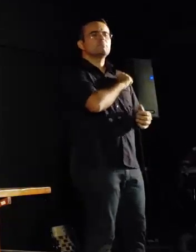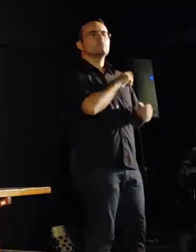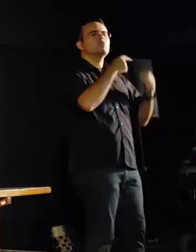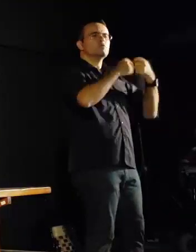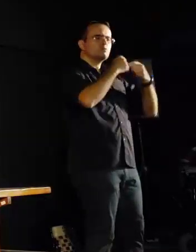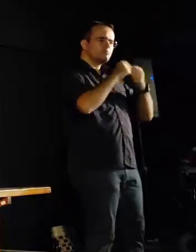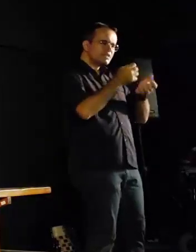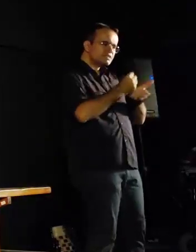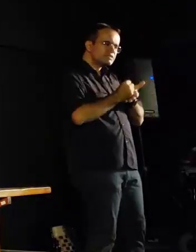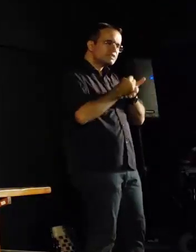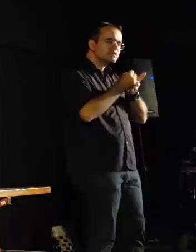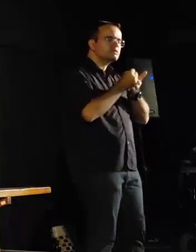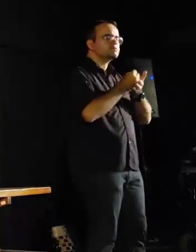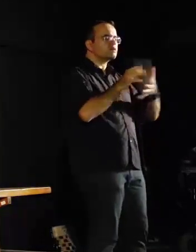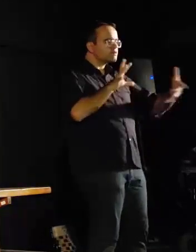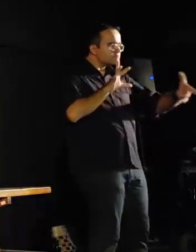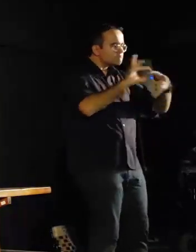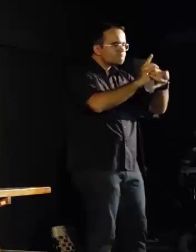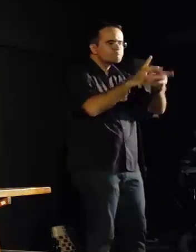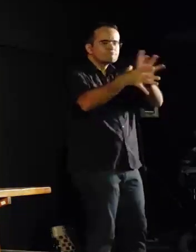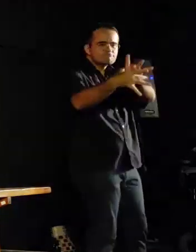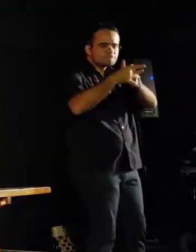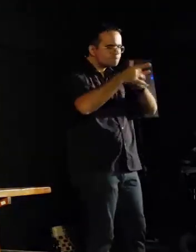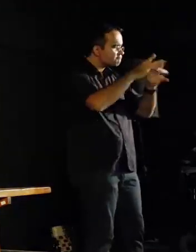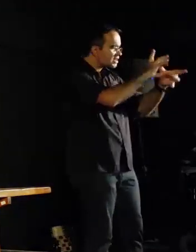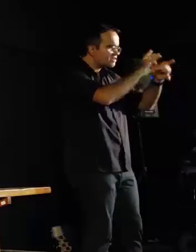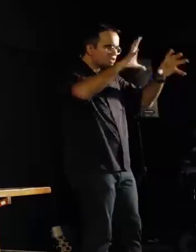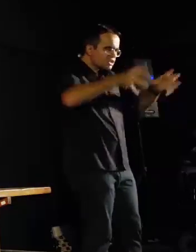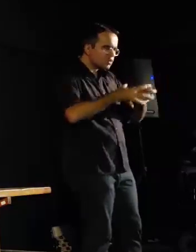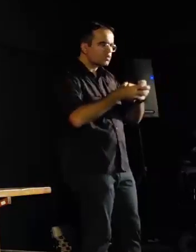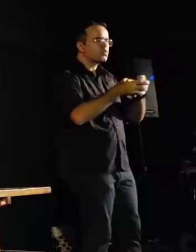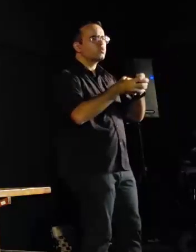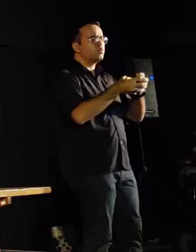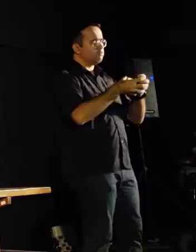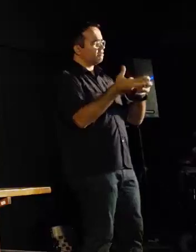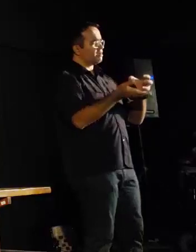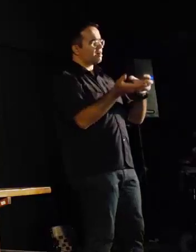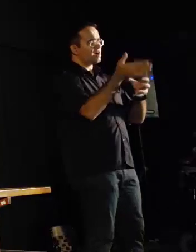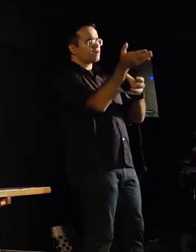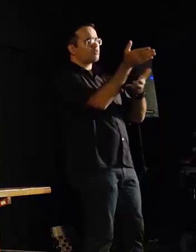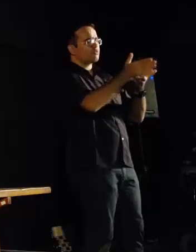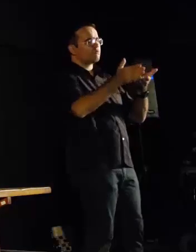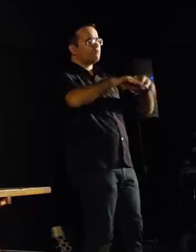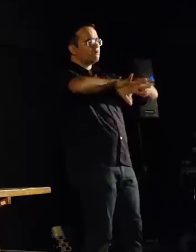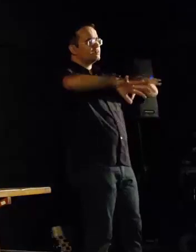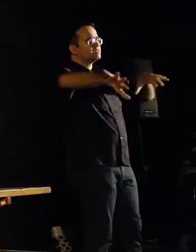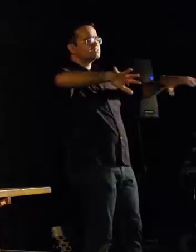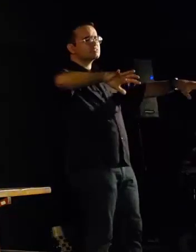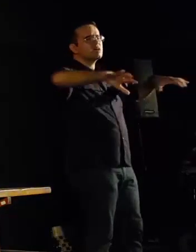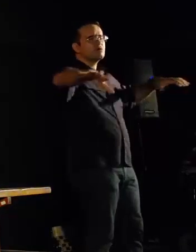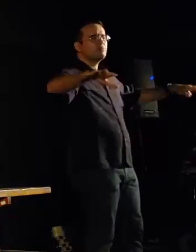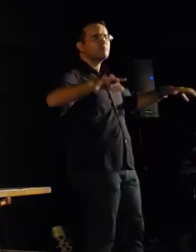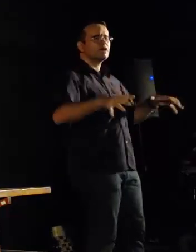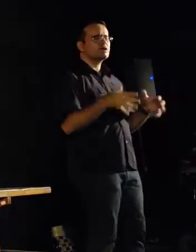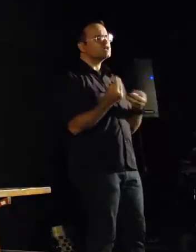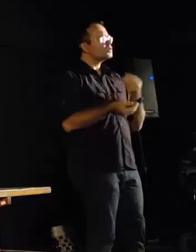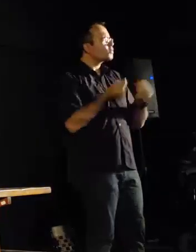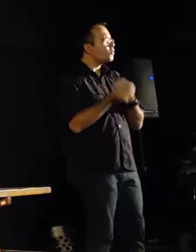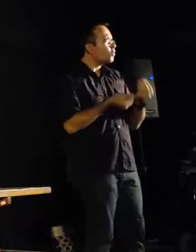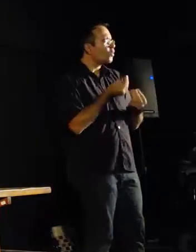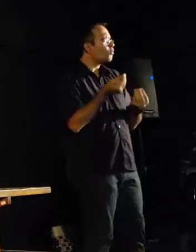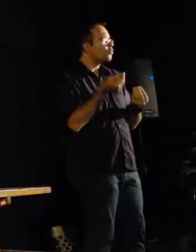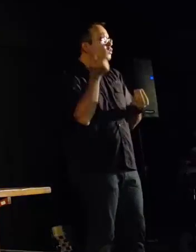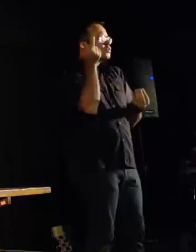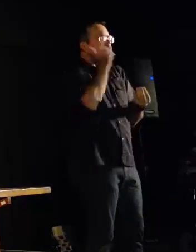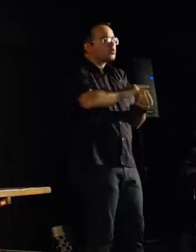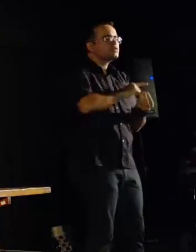muitos sentidos, o apelo identitário profundo nos fragmenta, não é? E como é, então, que a gente consegue, sabendo